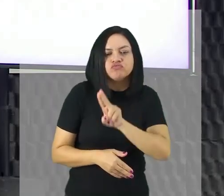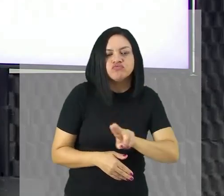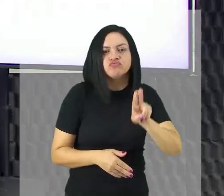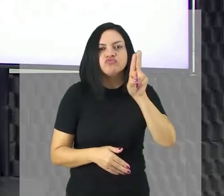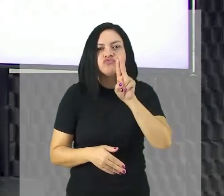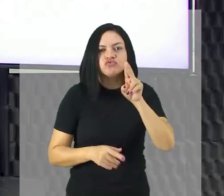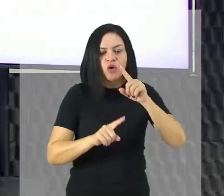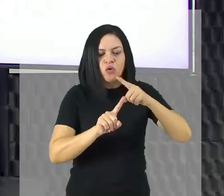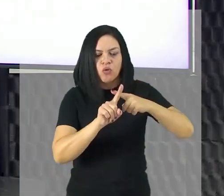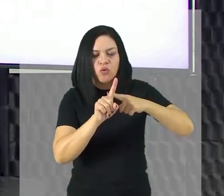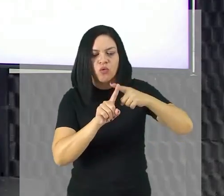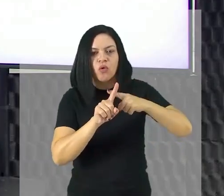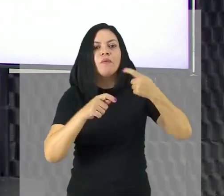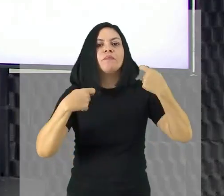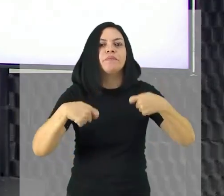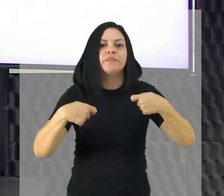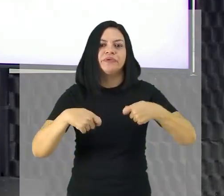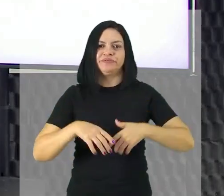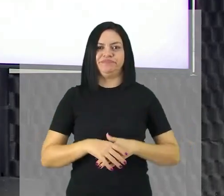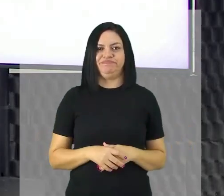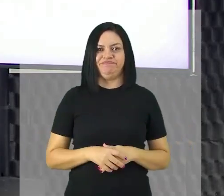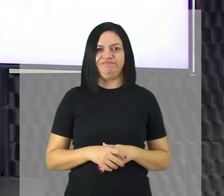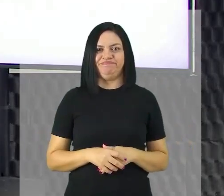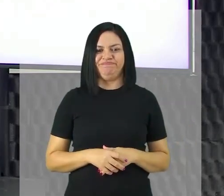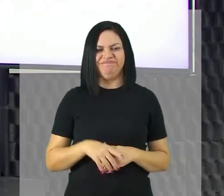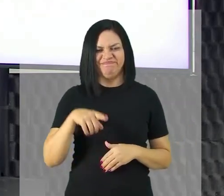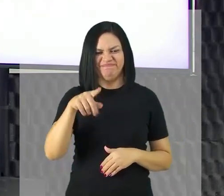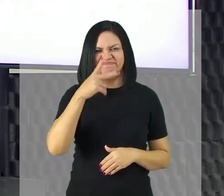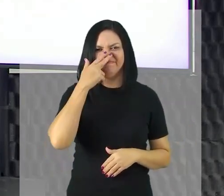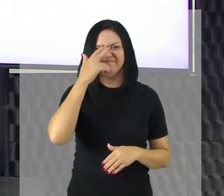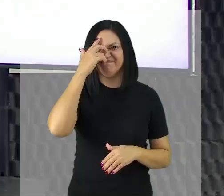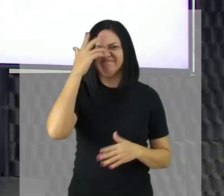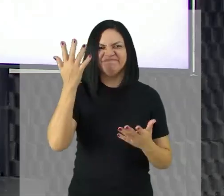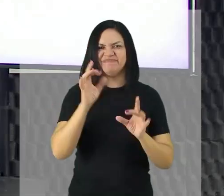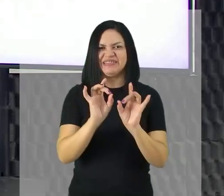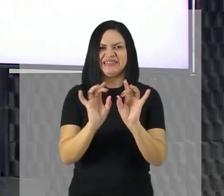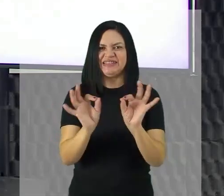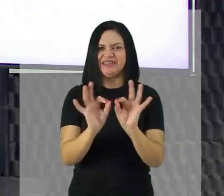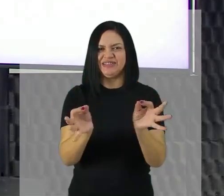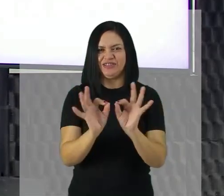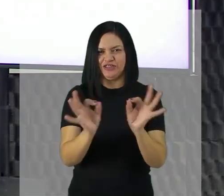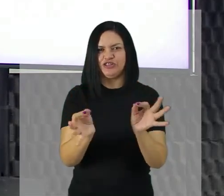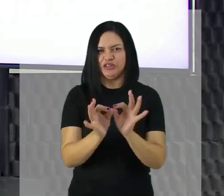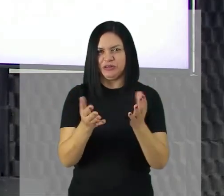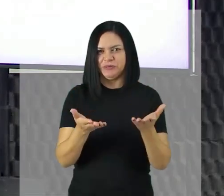medida é essencial? Essa daí eu acho que está bem simples mesmo, né, gente?